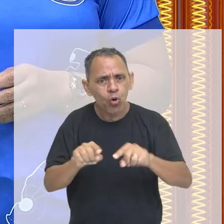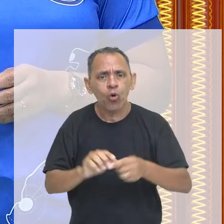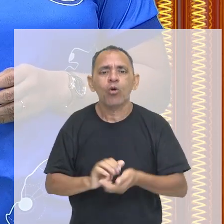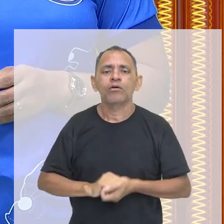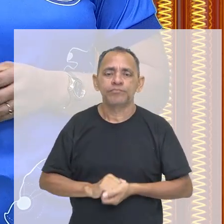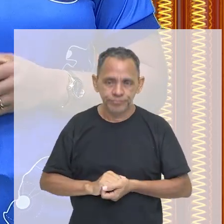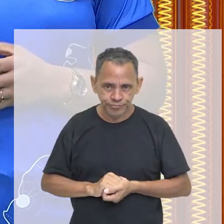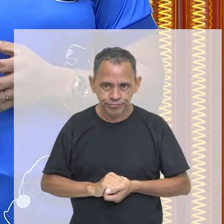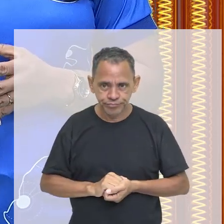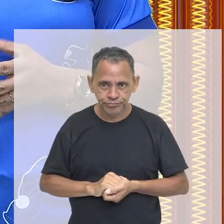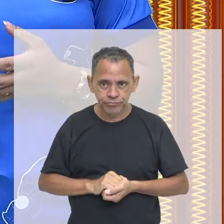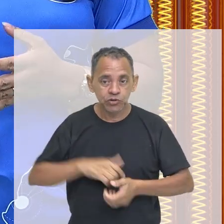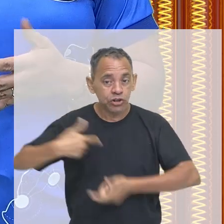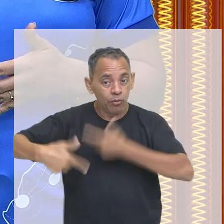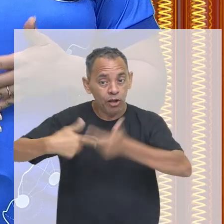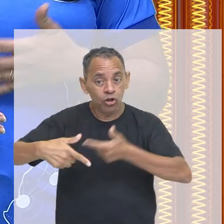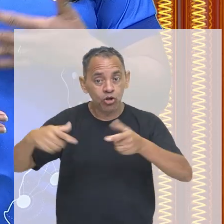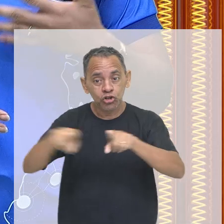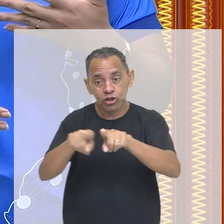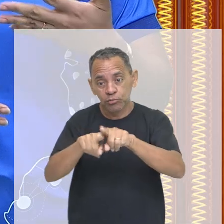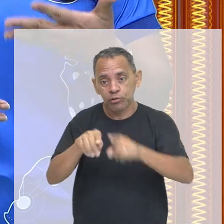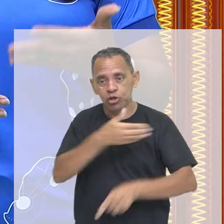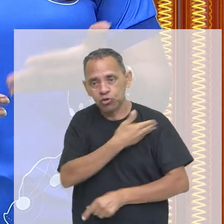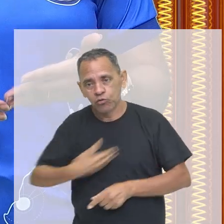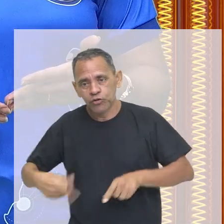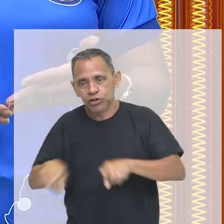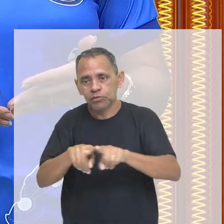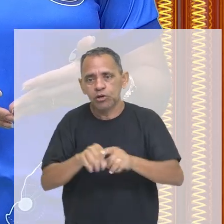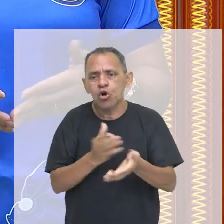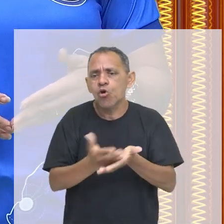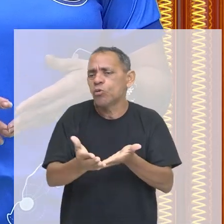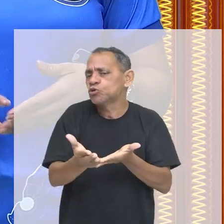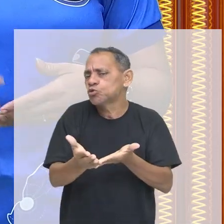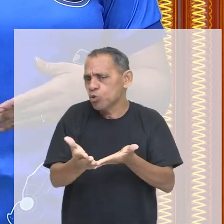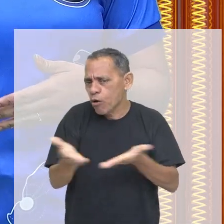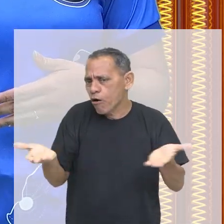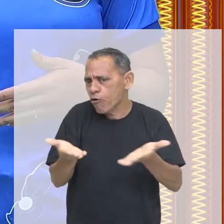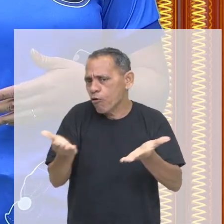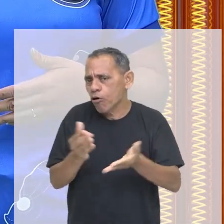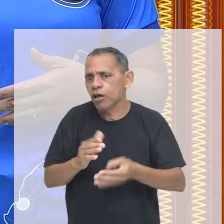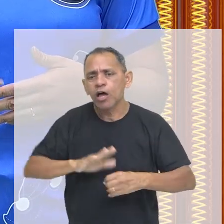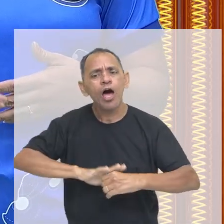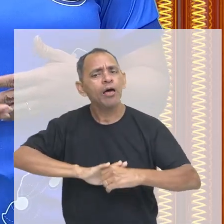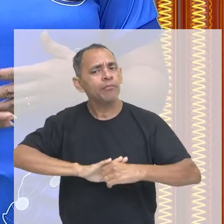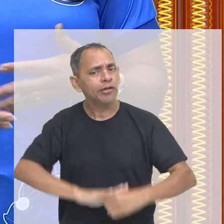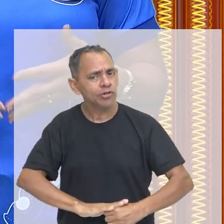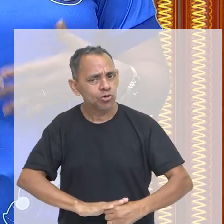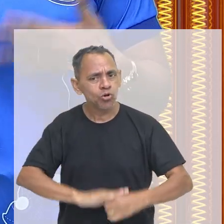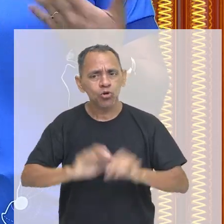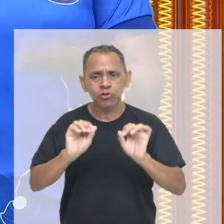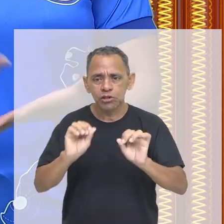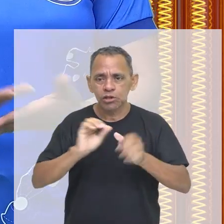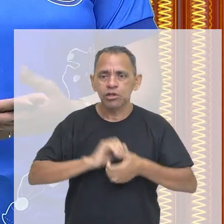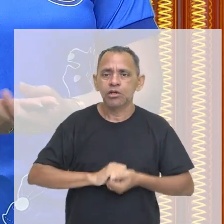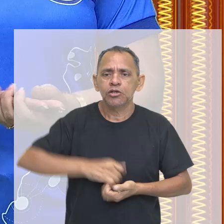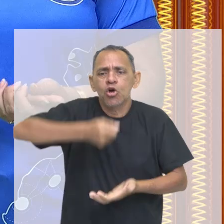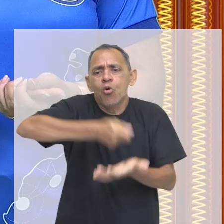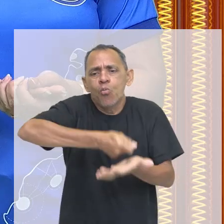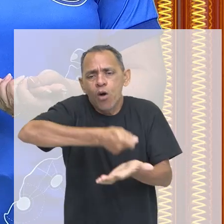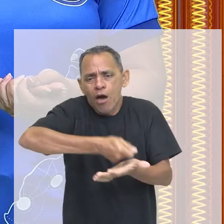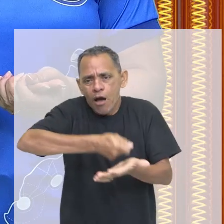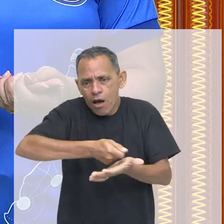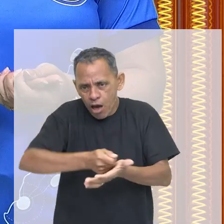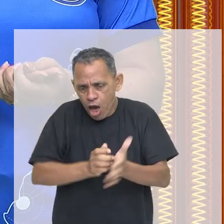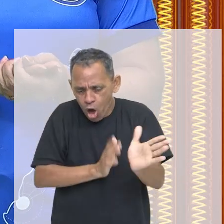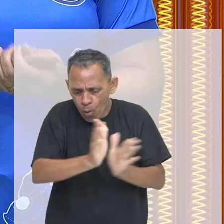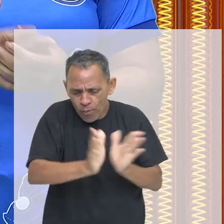mandatos parlamentares. Ou seja, começou neste momento as repressões, o período ali em